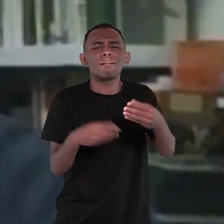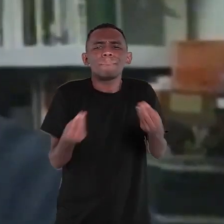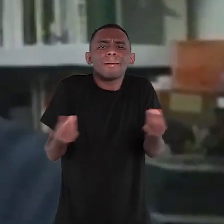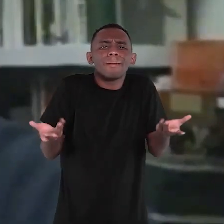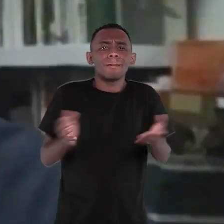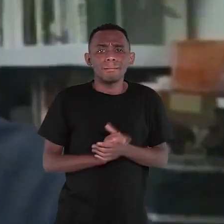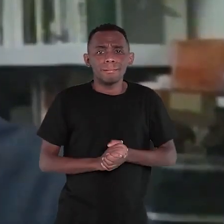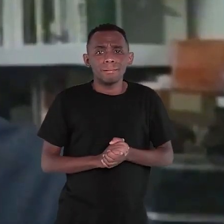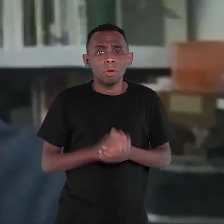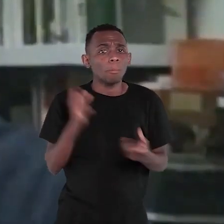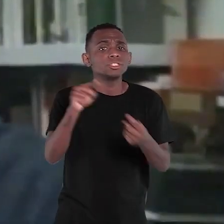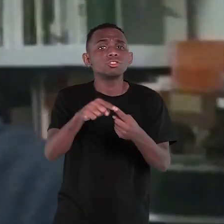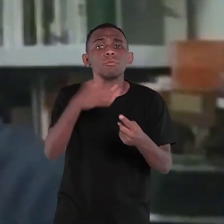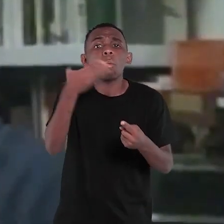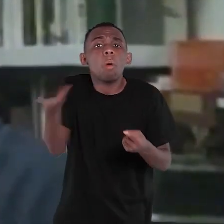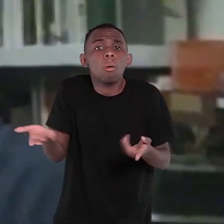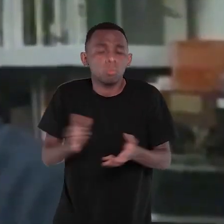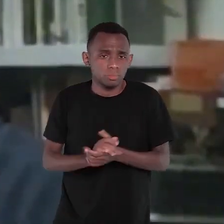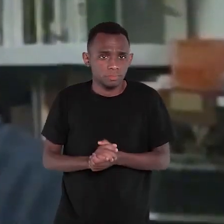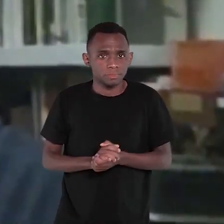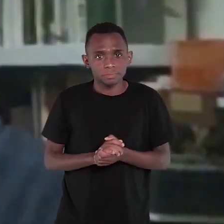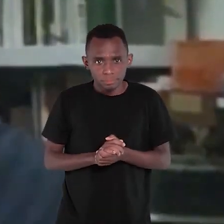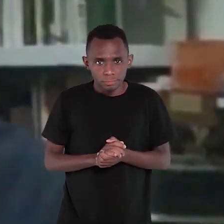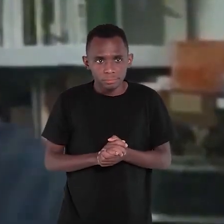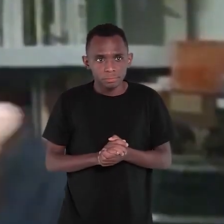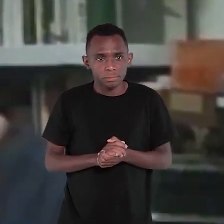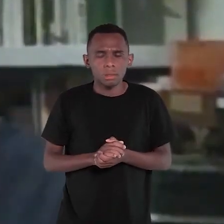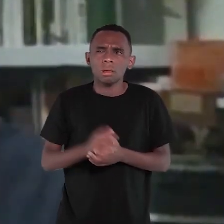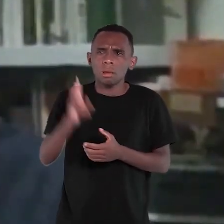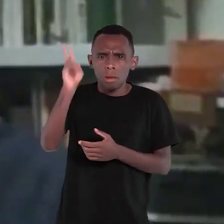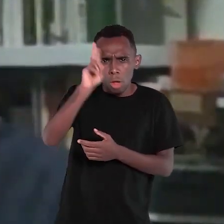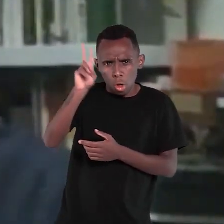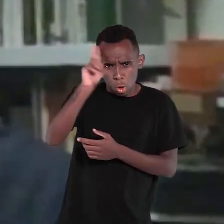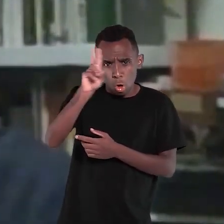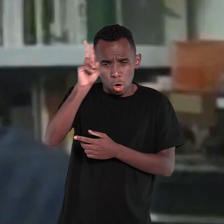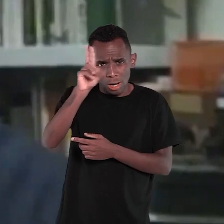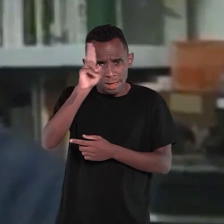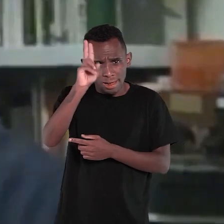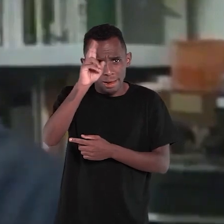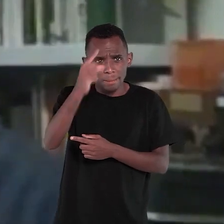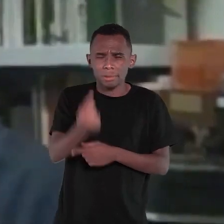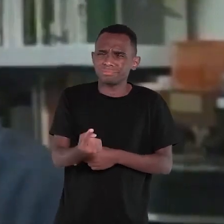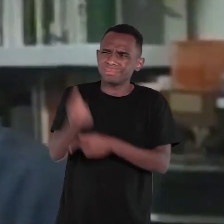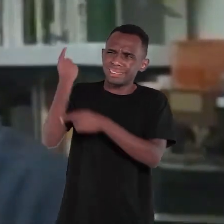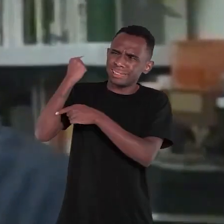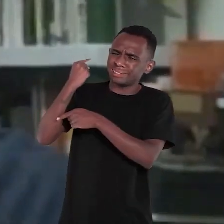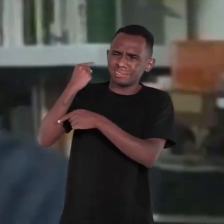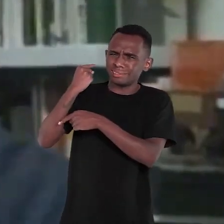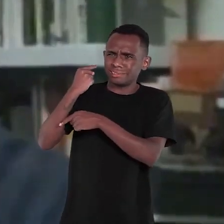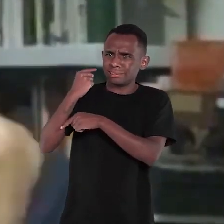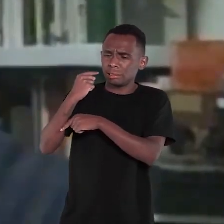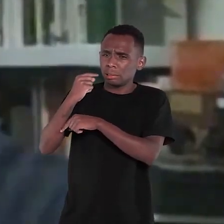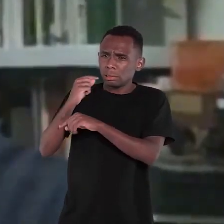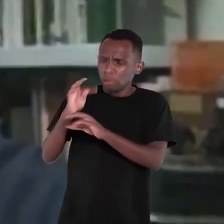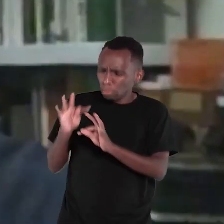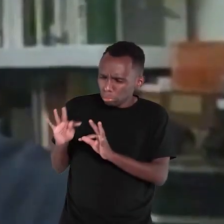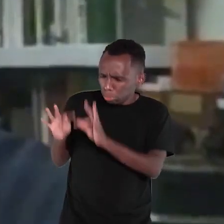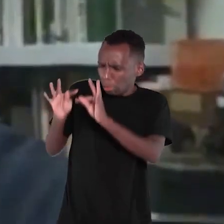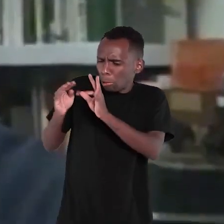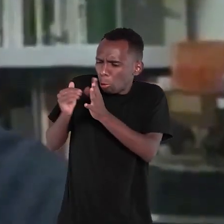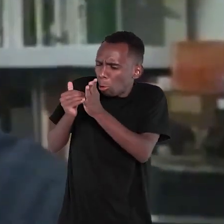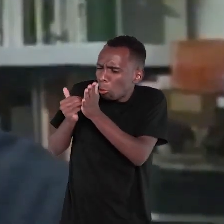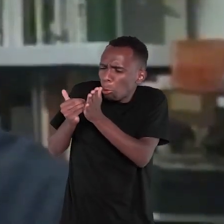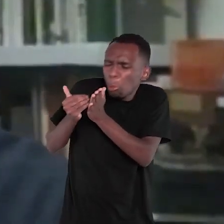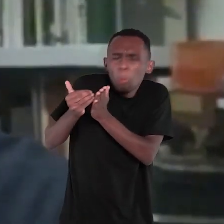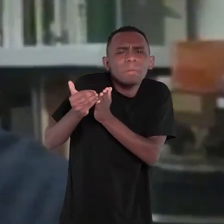que serve uma biblioteca, né? Eu me lembro, quer dizer, até antes das mídias sociais estarem tão